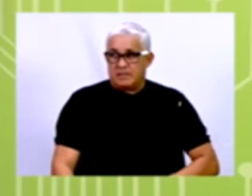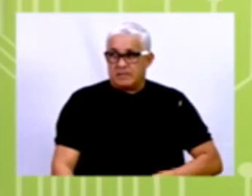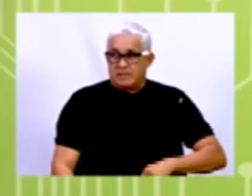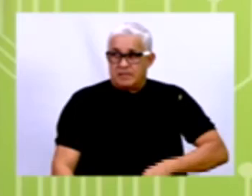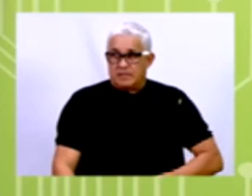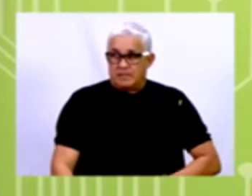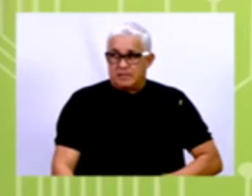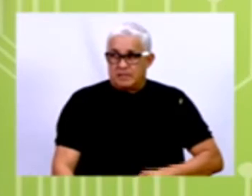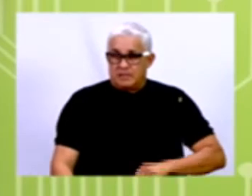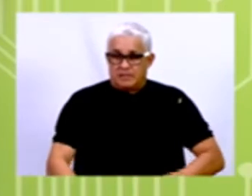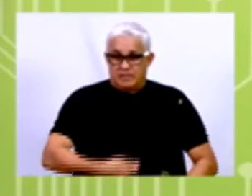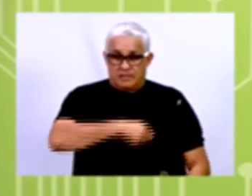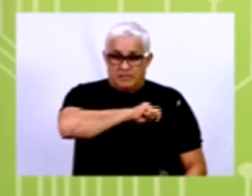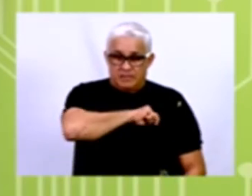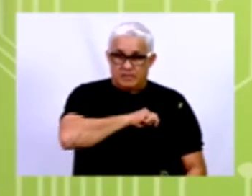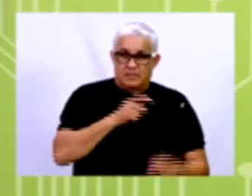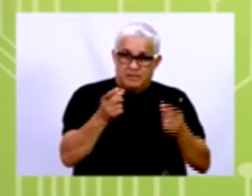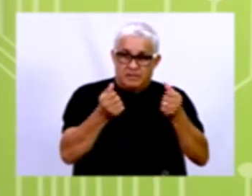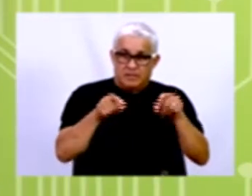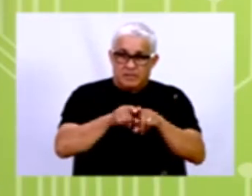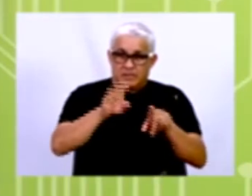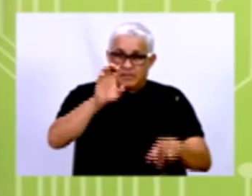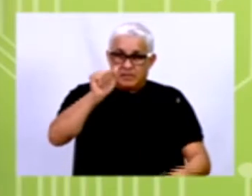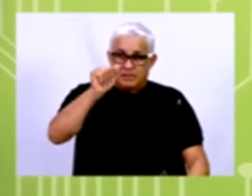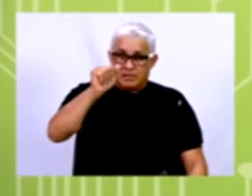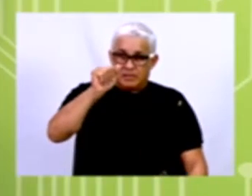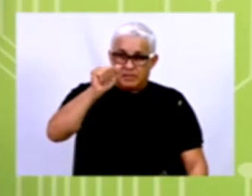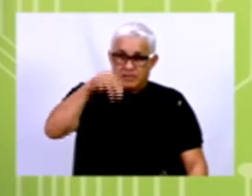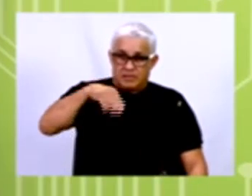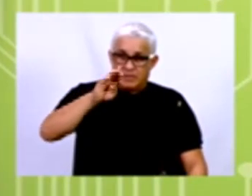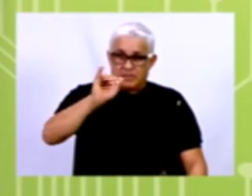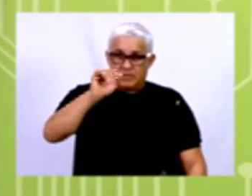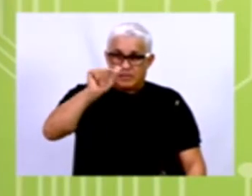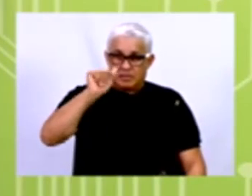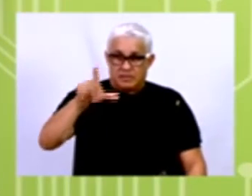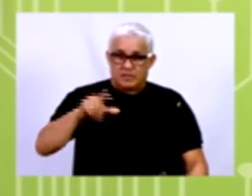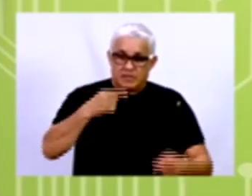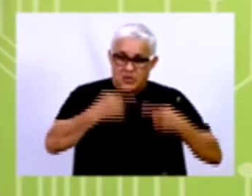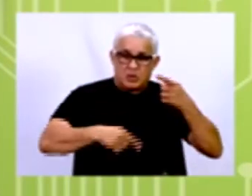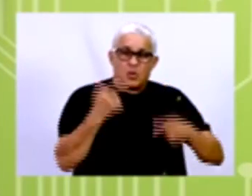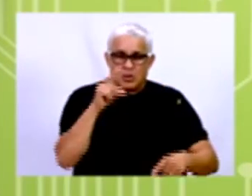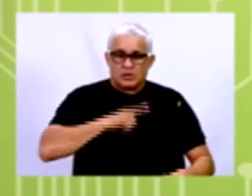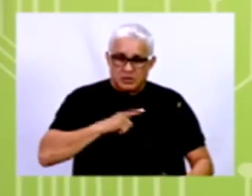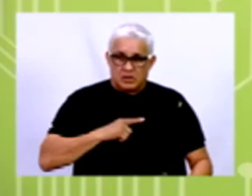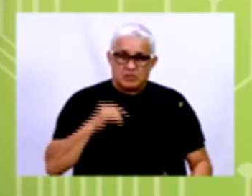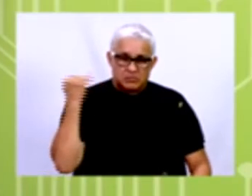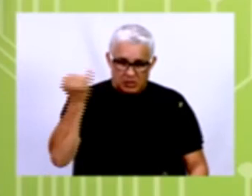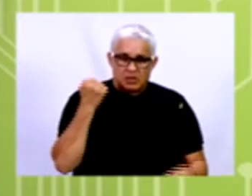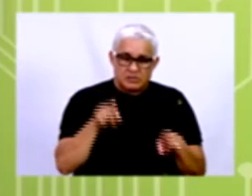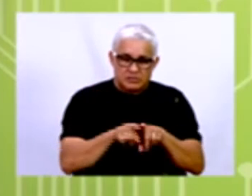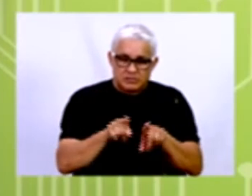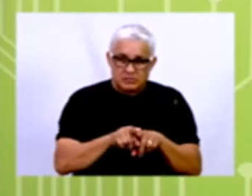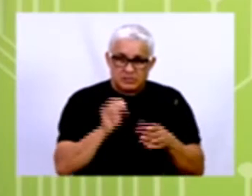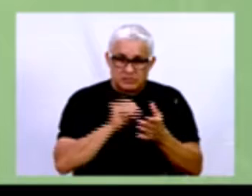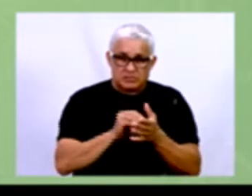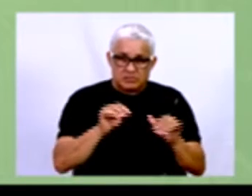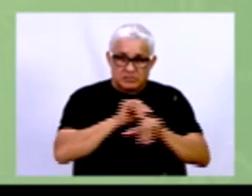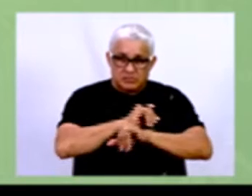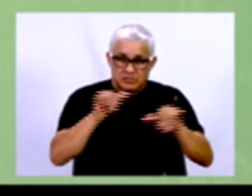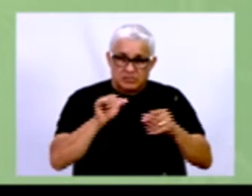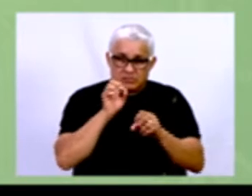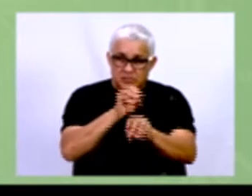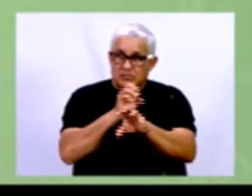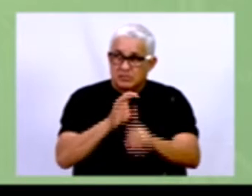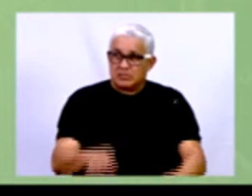fiscal, monetária, cambial e outras políticas que nós não sinalizamos aqui, mas que são tão importantes quanto essas três, que é